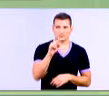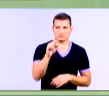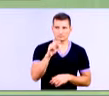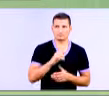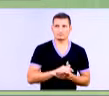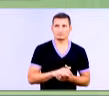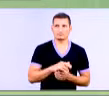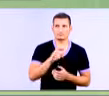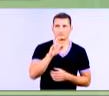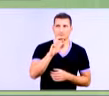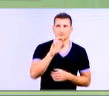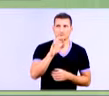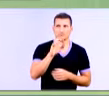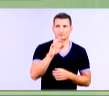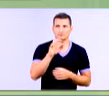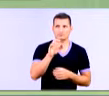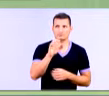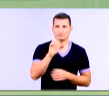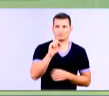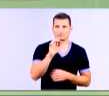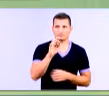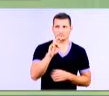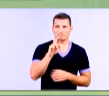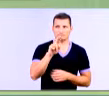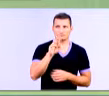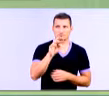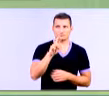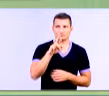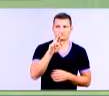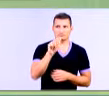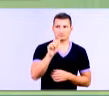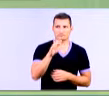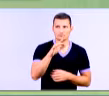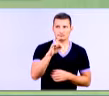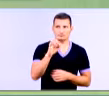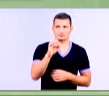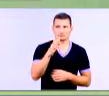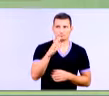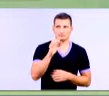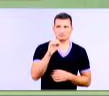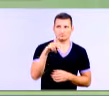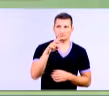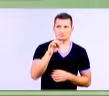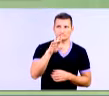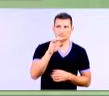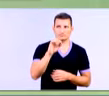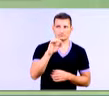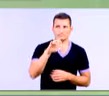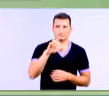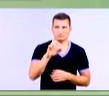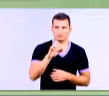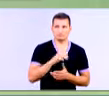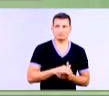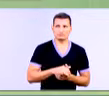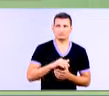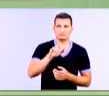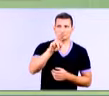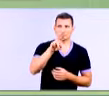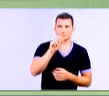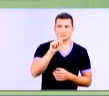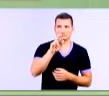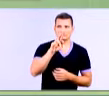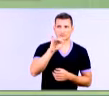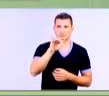recursividade, estruturas de controle com múltipla escolha, vai ser inclusive a nossa próxima aula, variáveis globais e